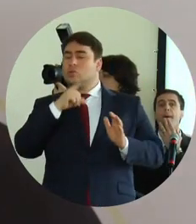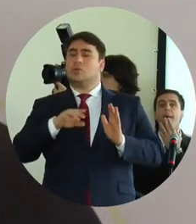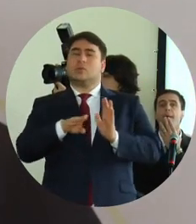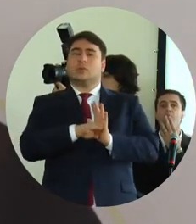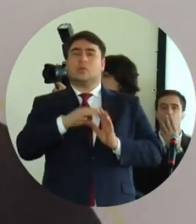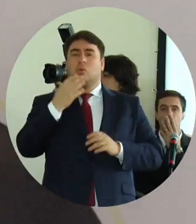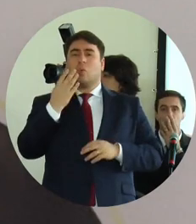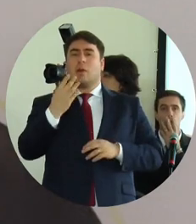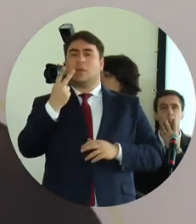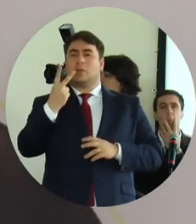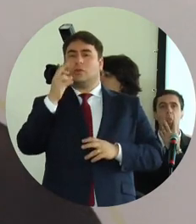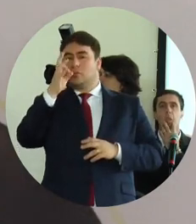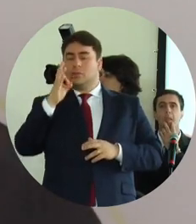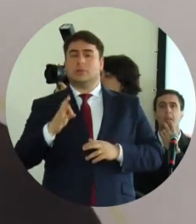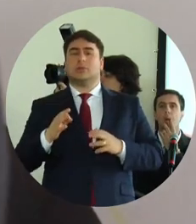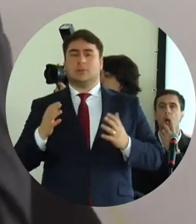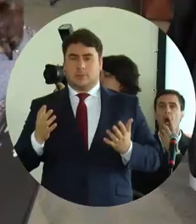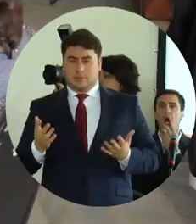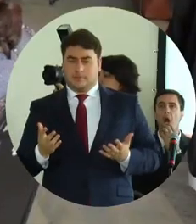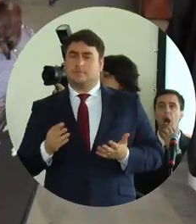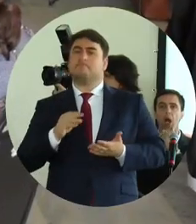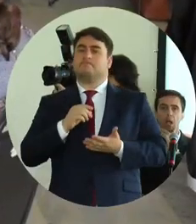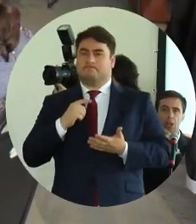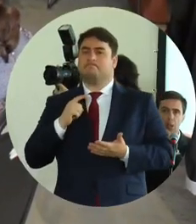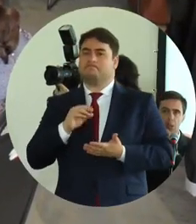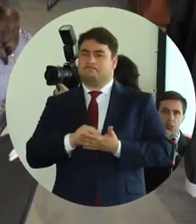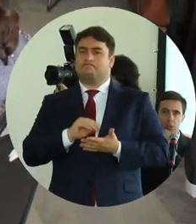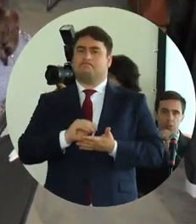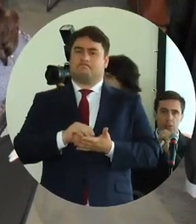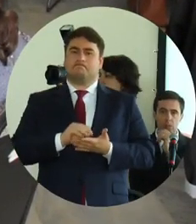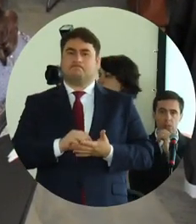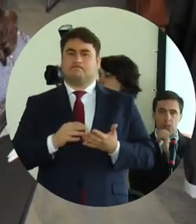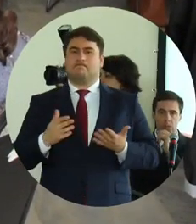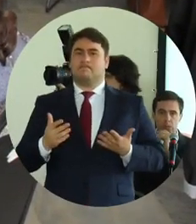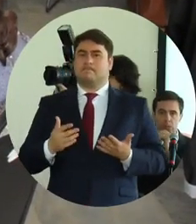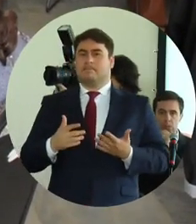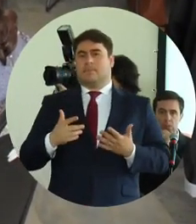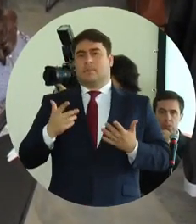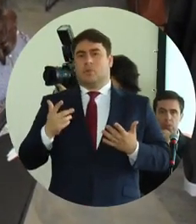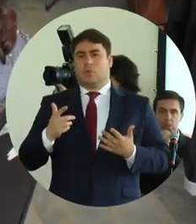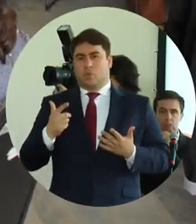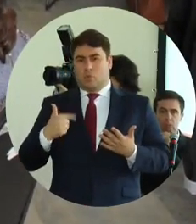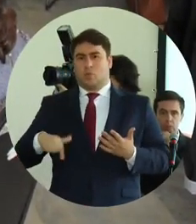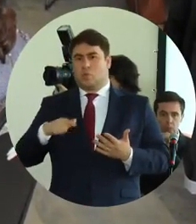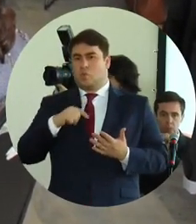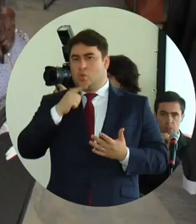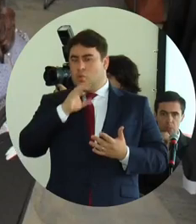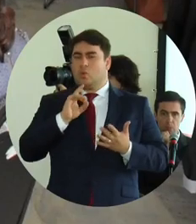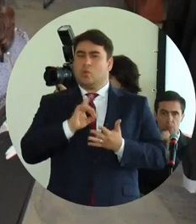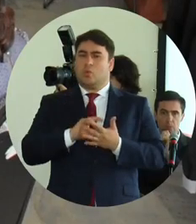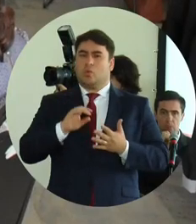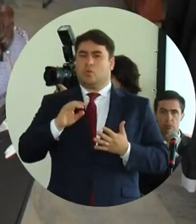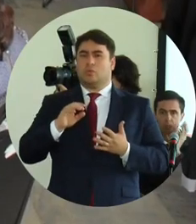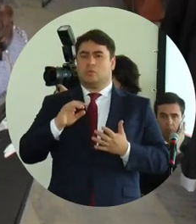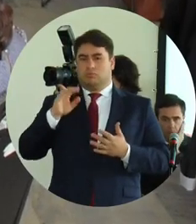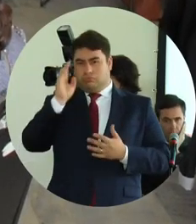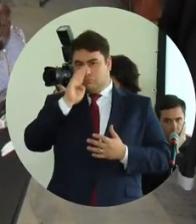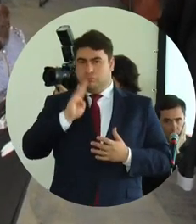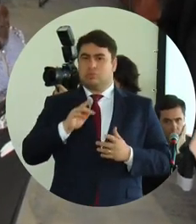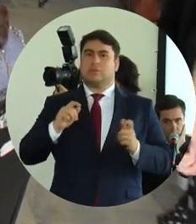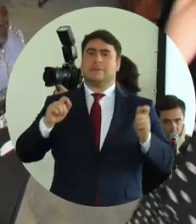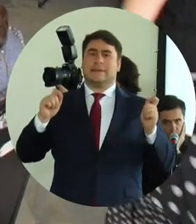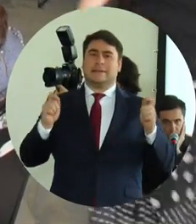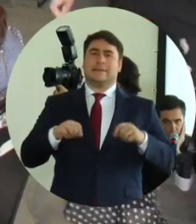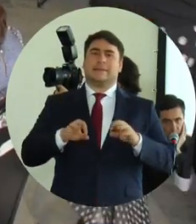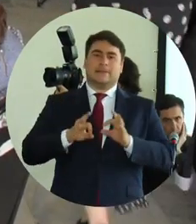atingir 42%. Mas ainda assim, e não preciso dizer que é o estado mais populoso, portanto, esse percentual